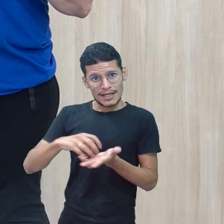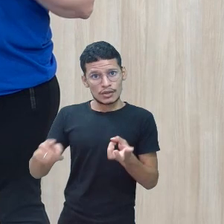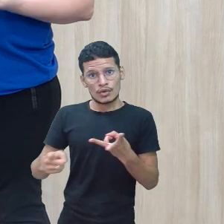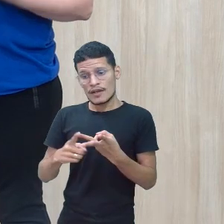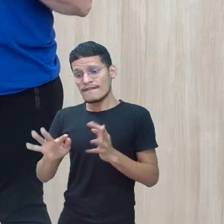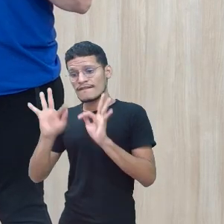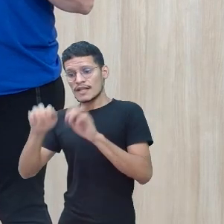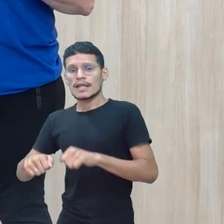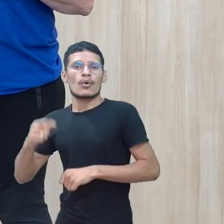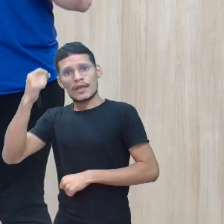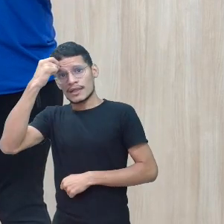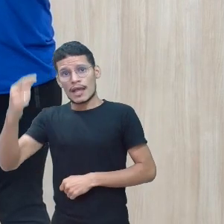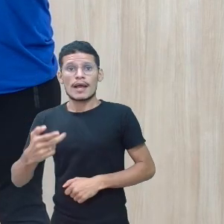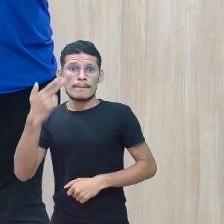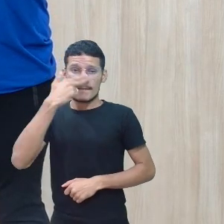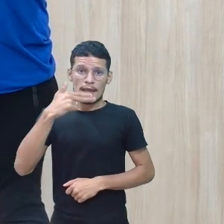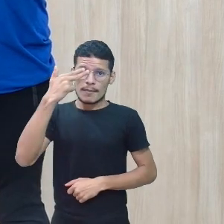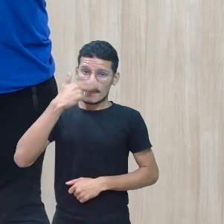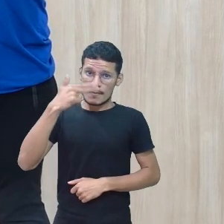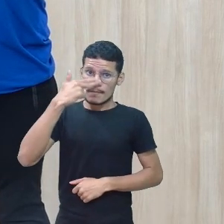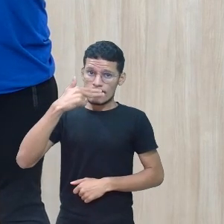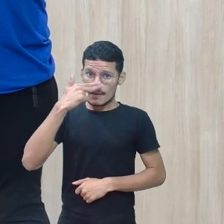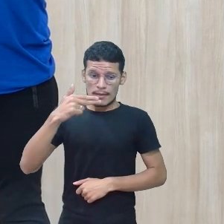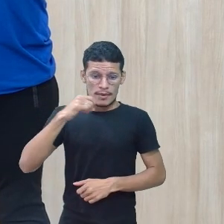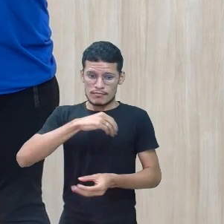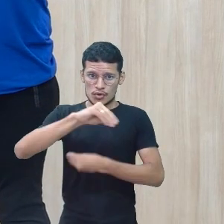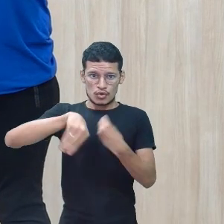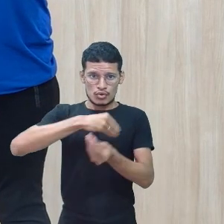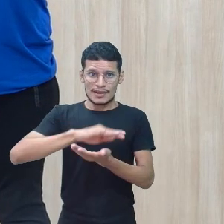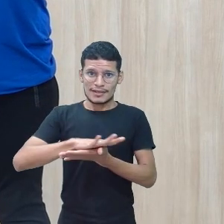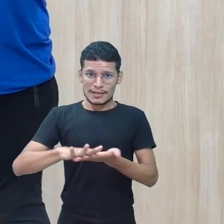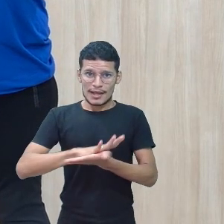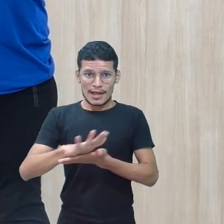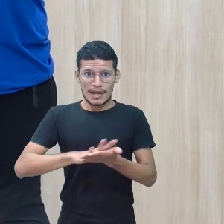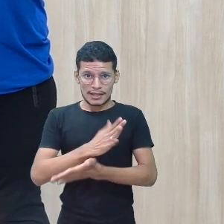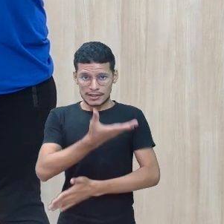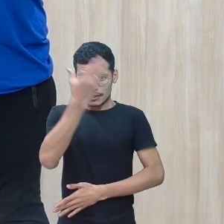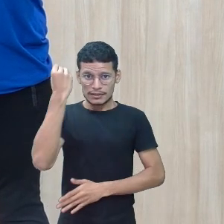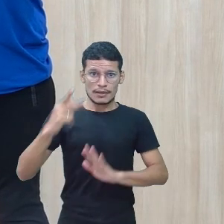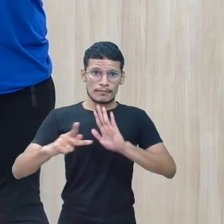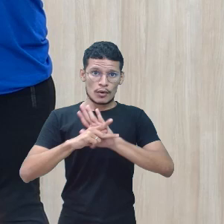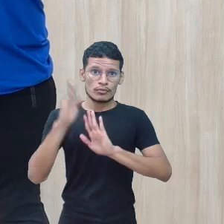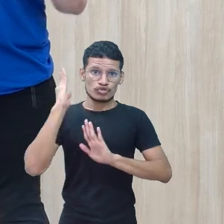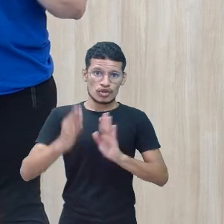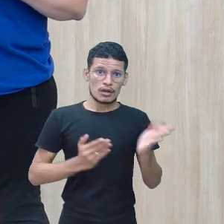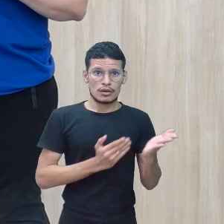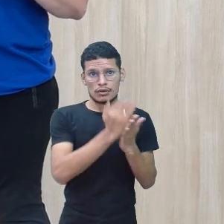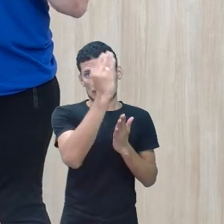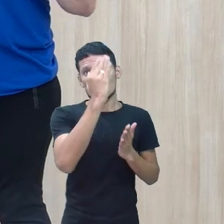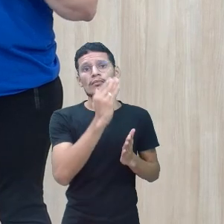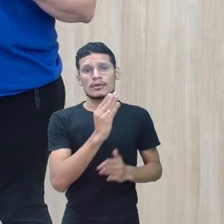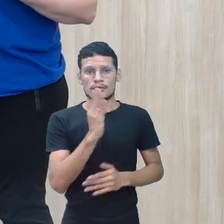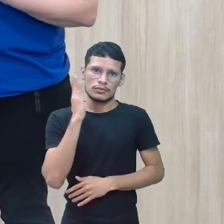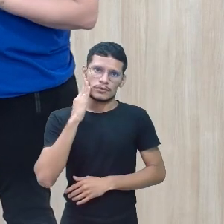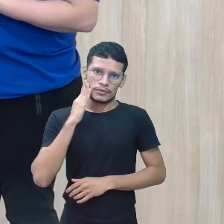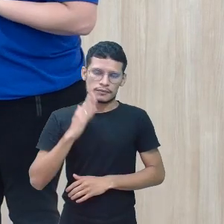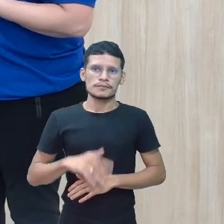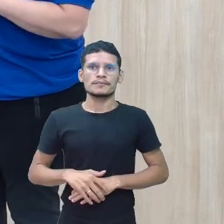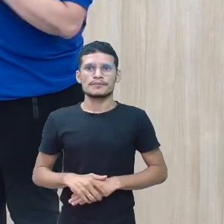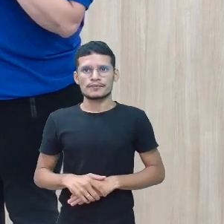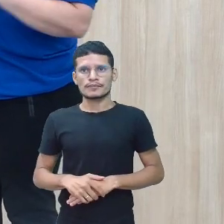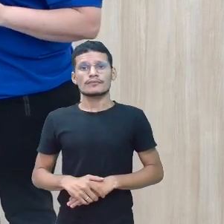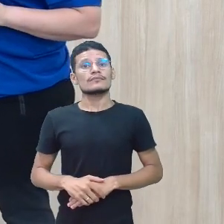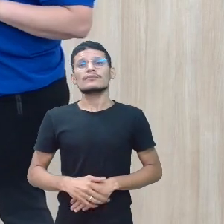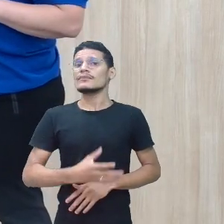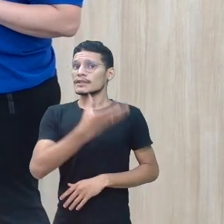com a mesma ideia, sem viajar nas ideias e esquecer daquilo que estava falando antes. Então,